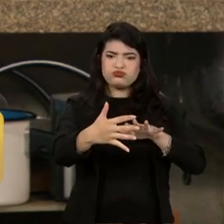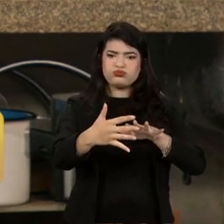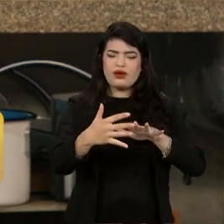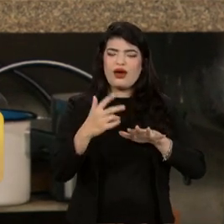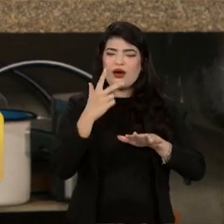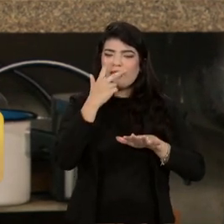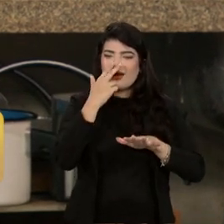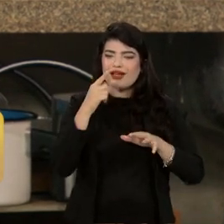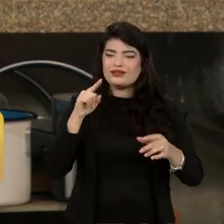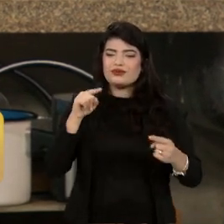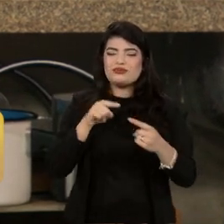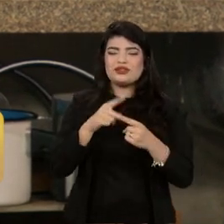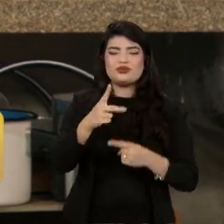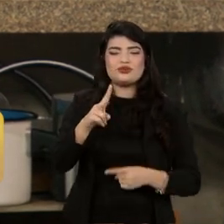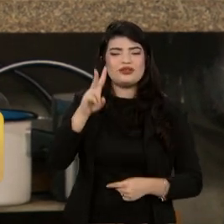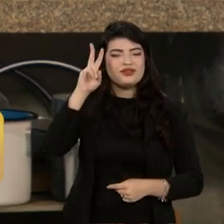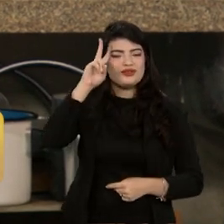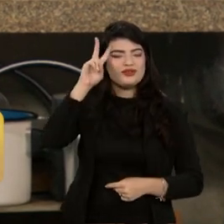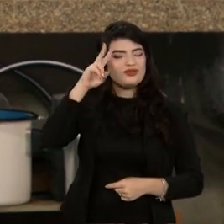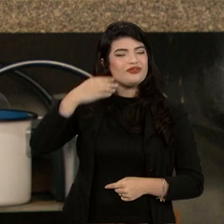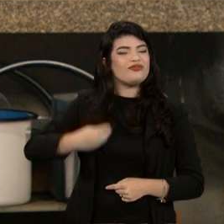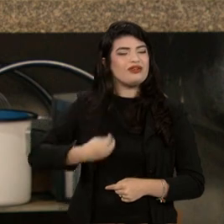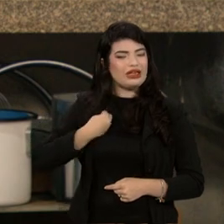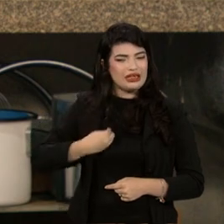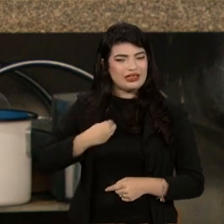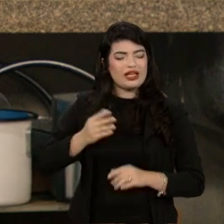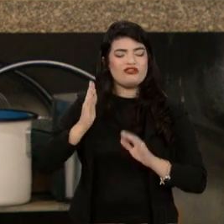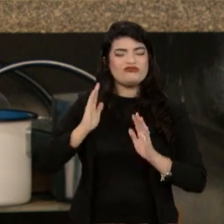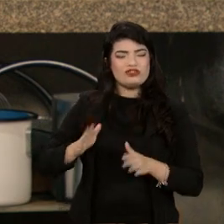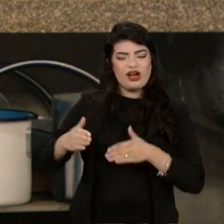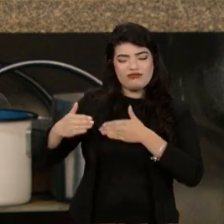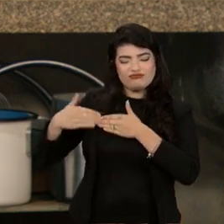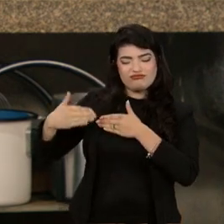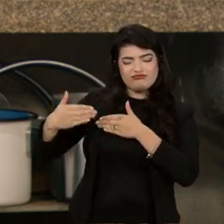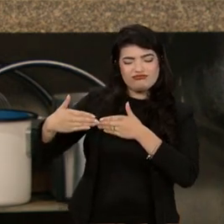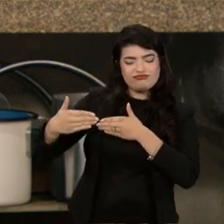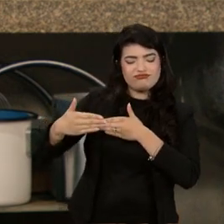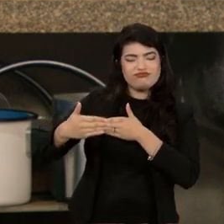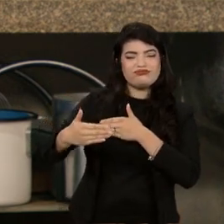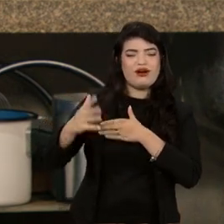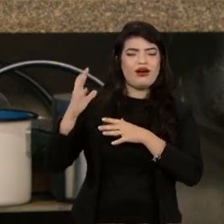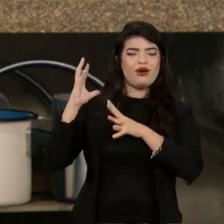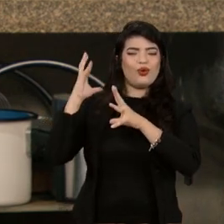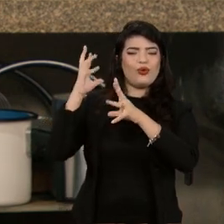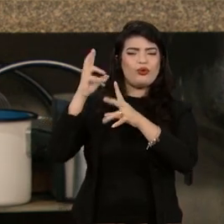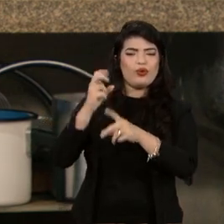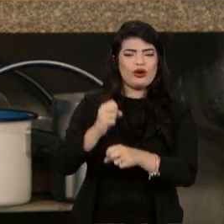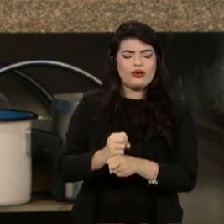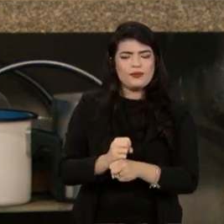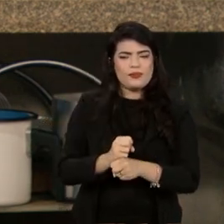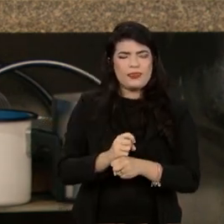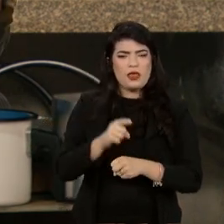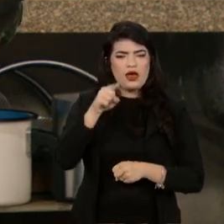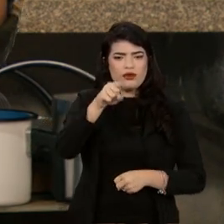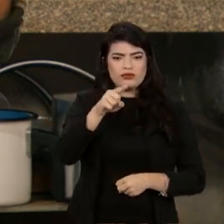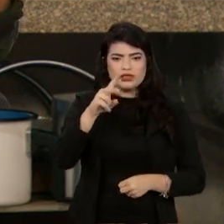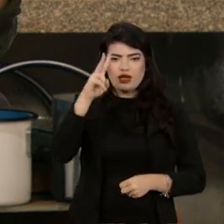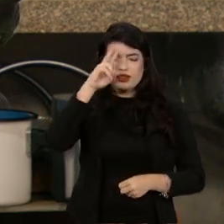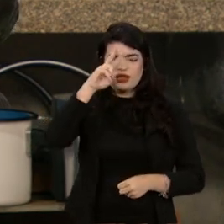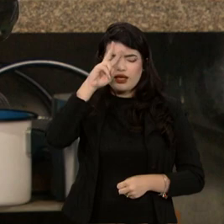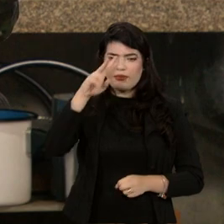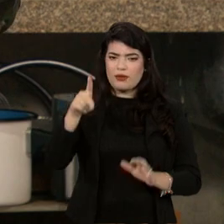a sua vida, longa vida que se esvai. Eu me lembro quando moço de uma